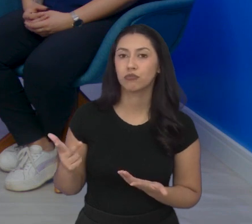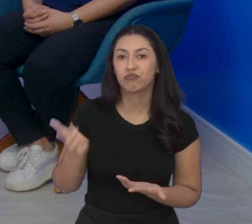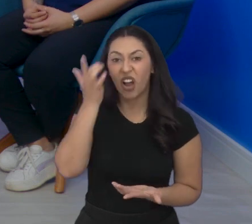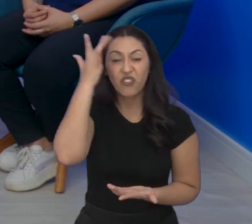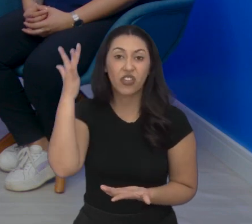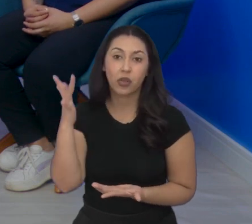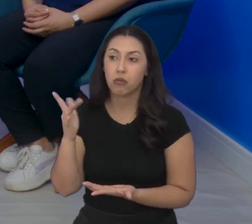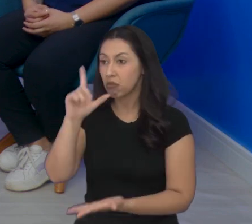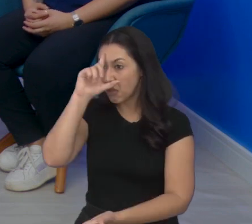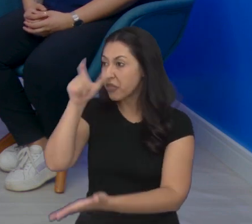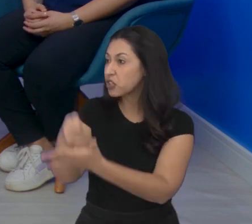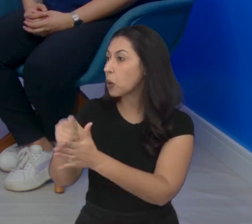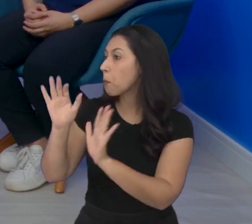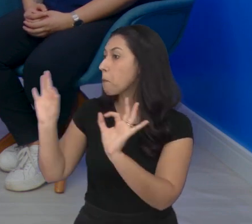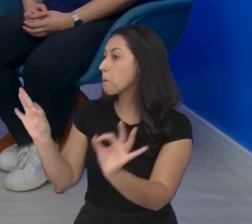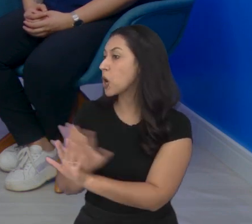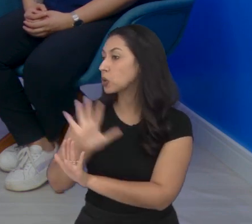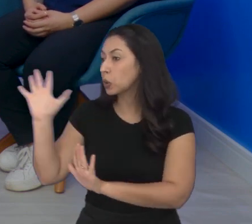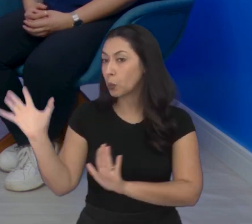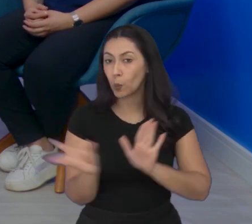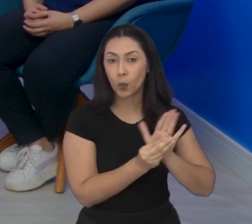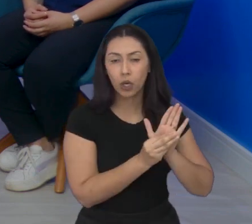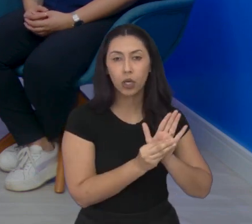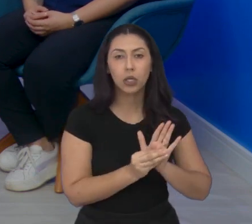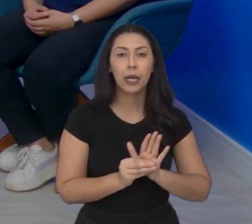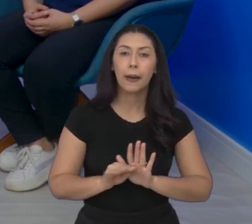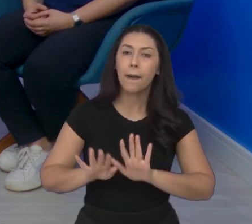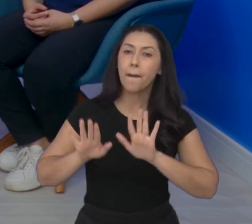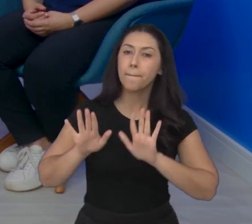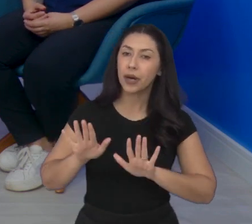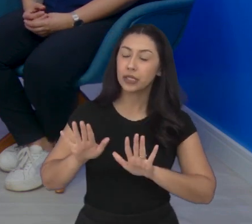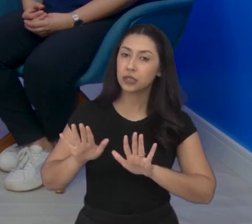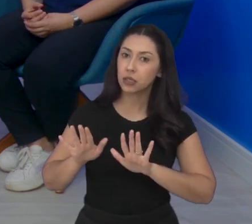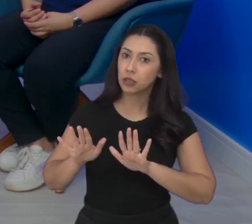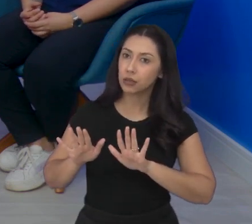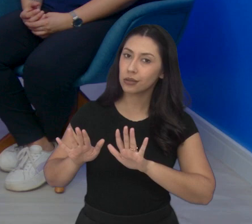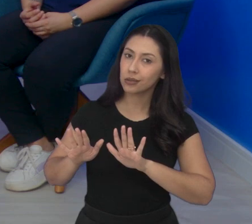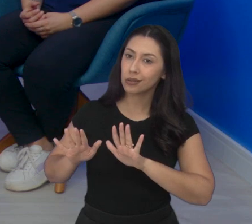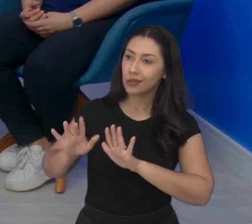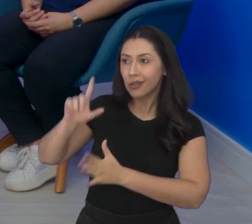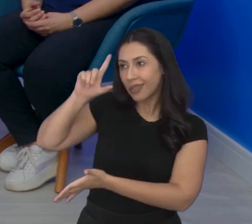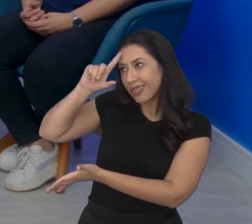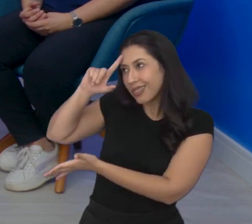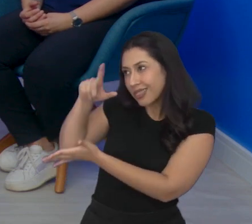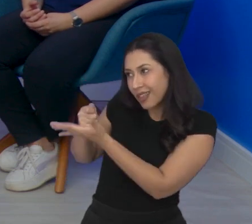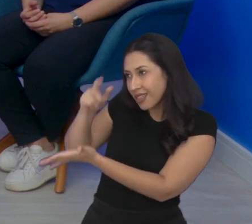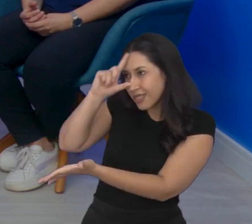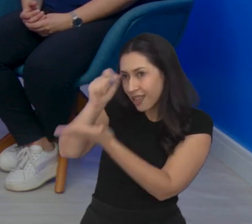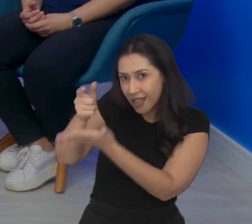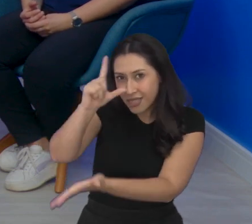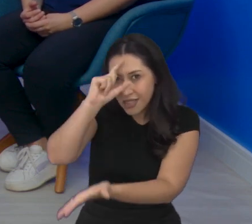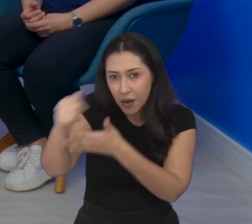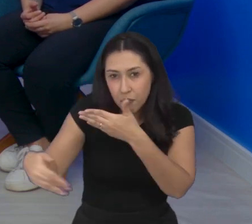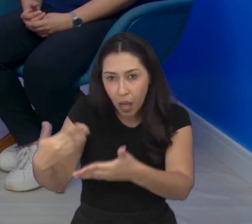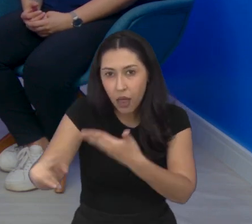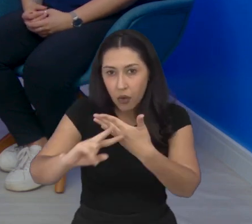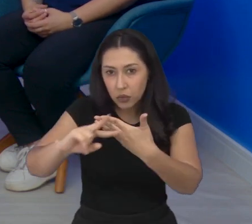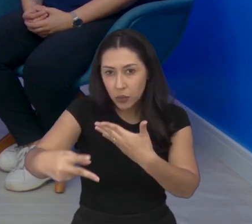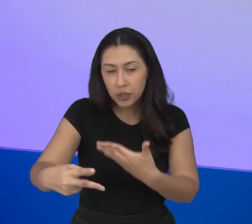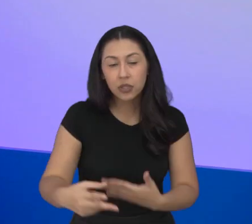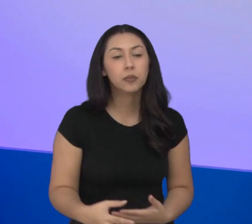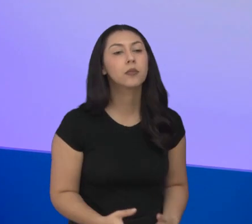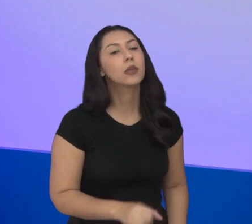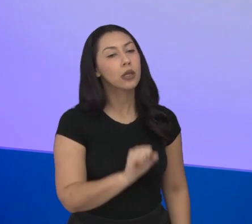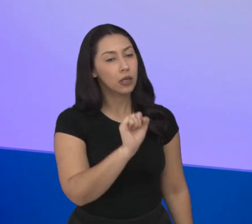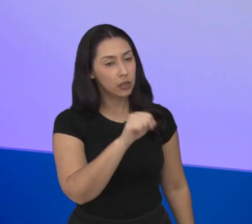tantas decisões e agora isso passa a ser incorporado no Código Civil, mas resultado de uma série de decisões, então. Resultado de uma série de decisões.